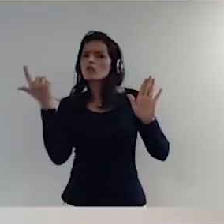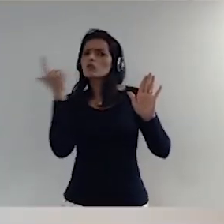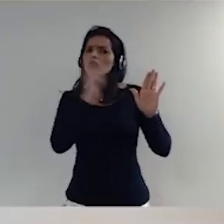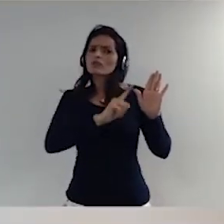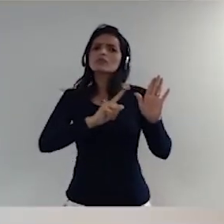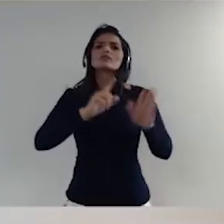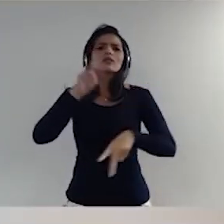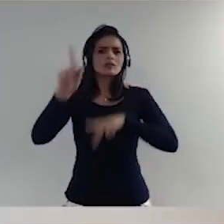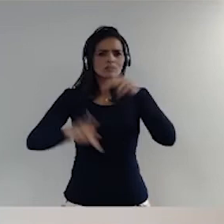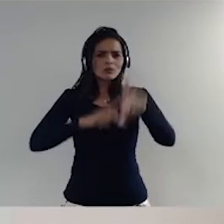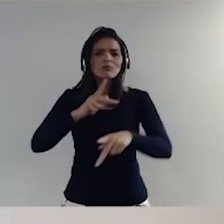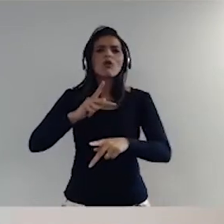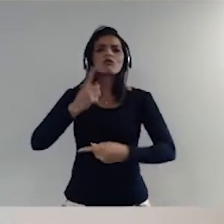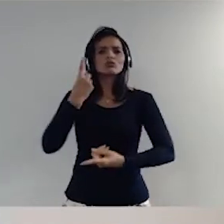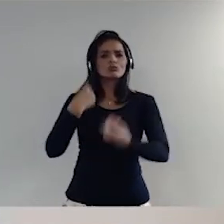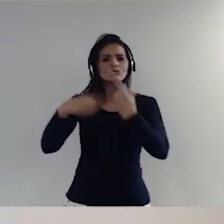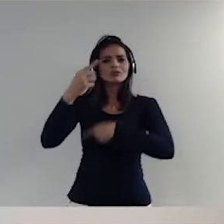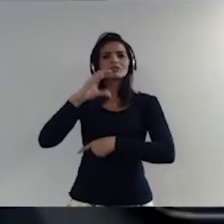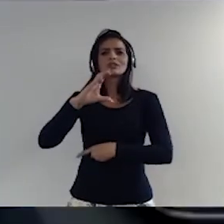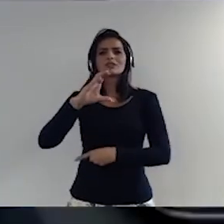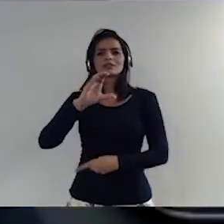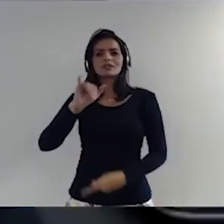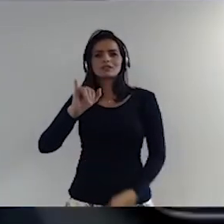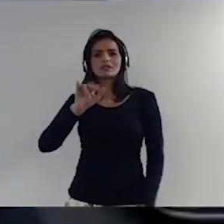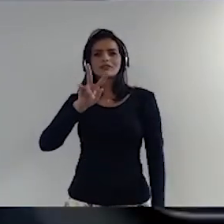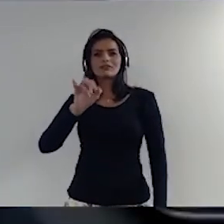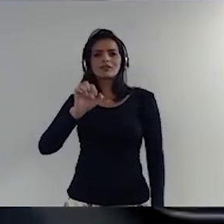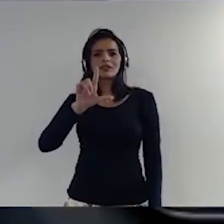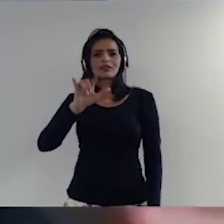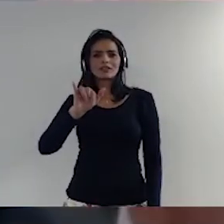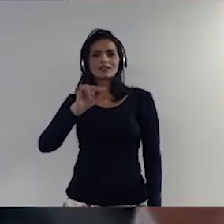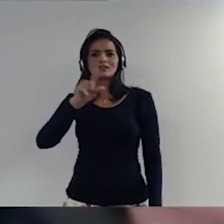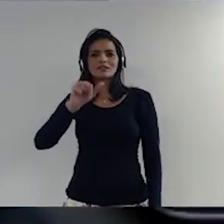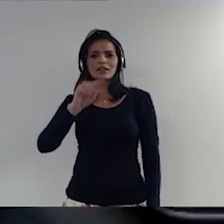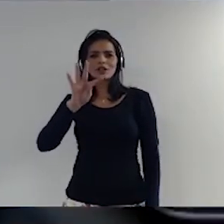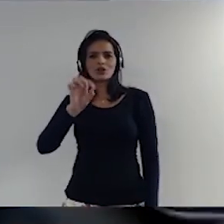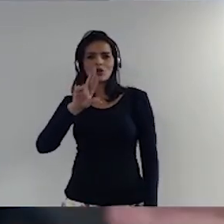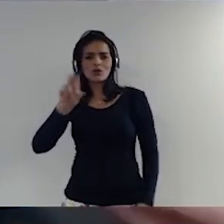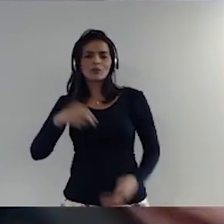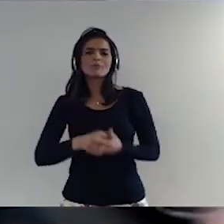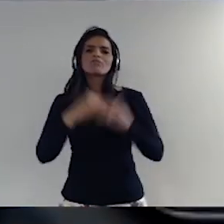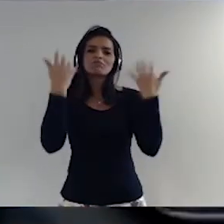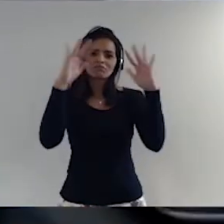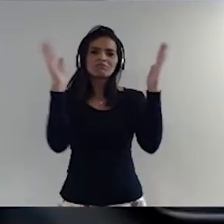Portanto, parabéns à Advocacia Nacional, parabéns ao sistema de